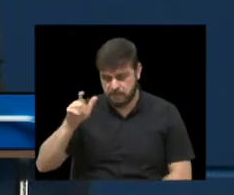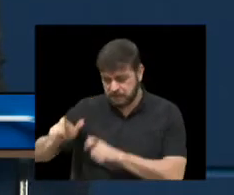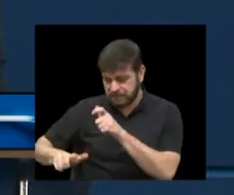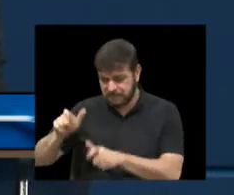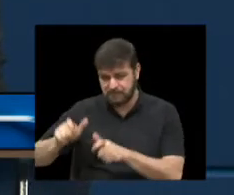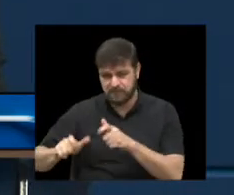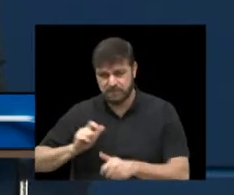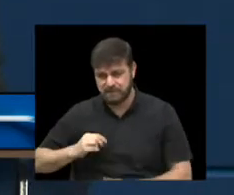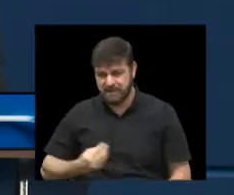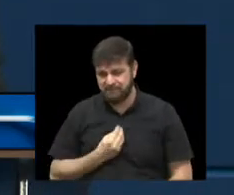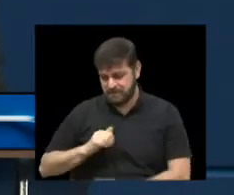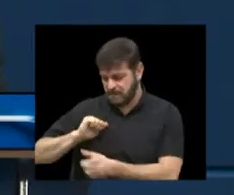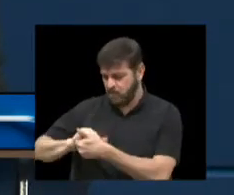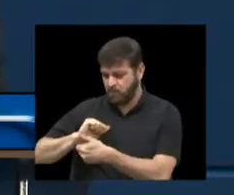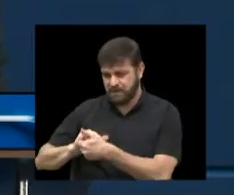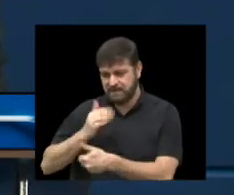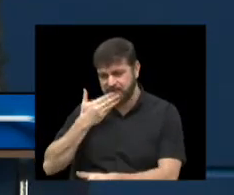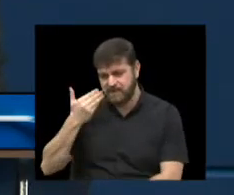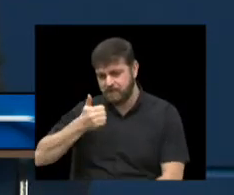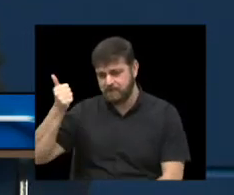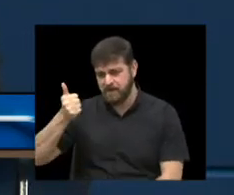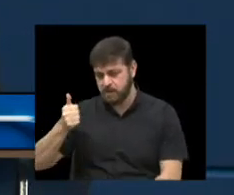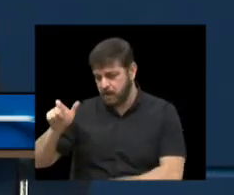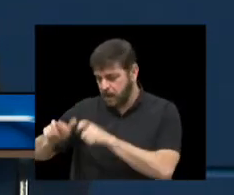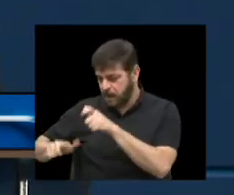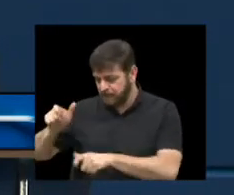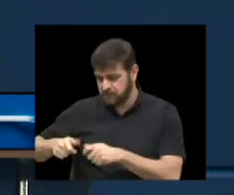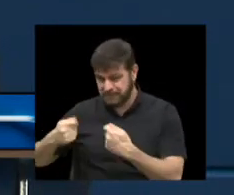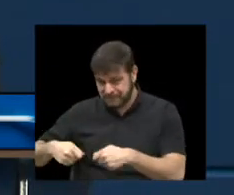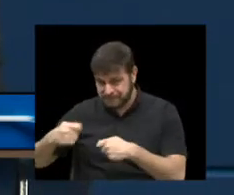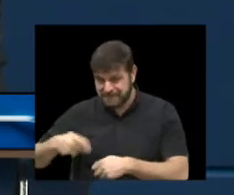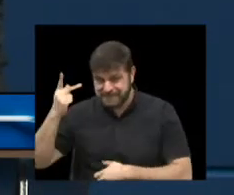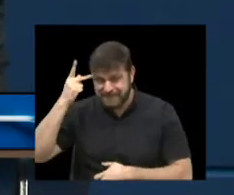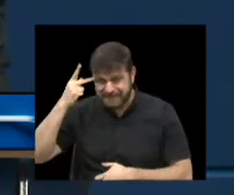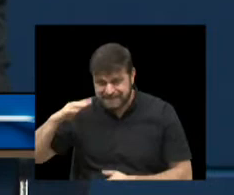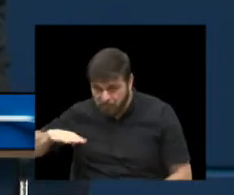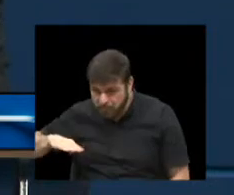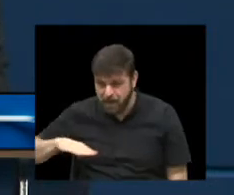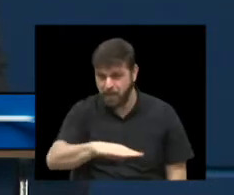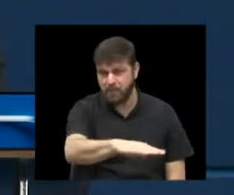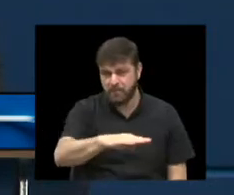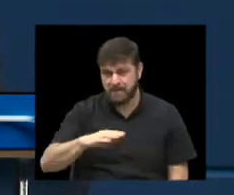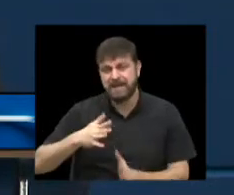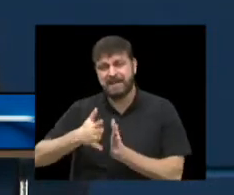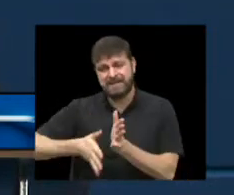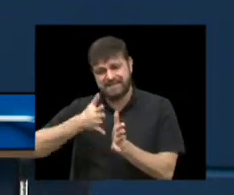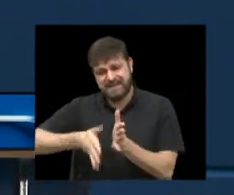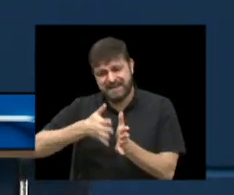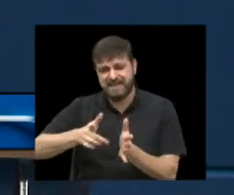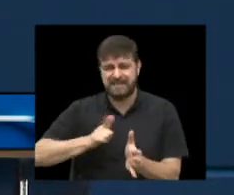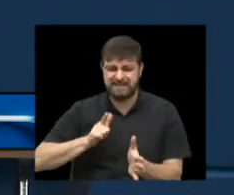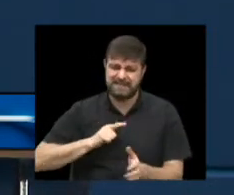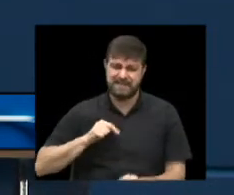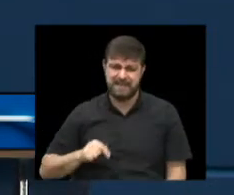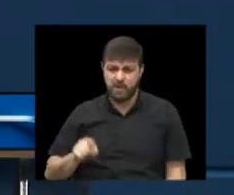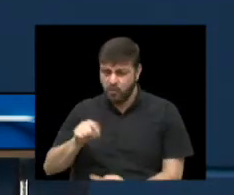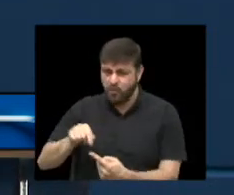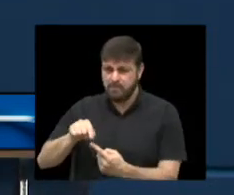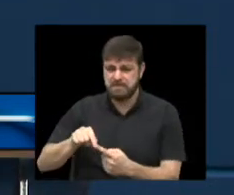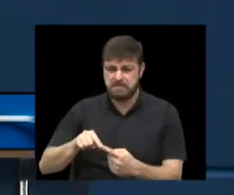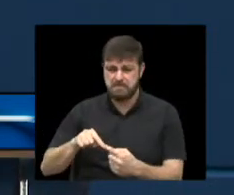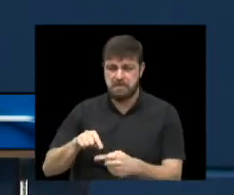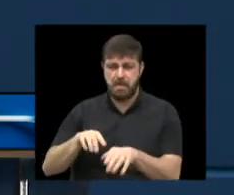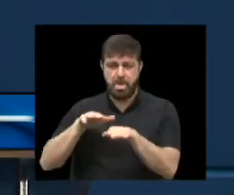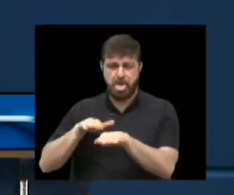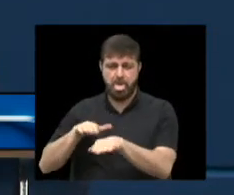trazendo qualidade de vida aos moradores de Campinas, desafogando aí as rodovias, que é um caos para a cidade de